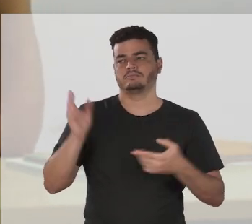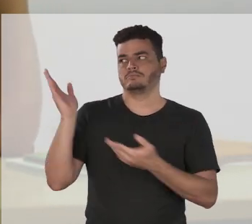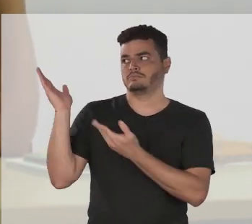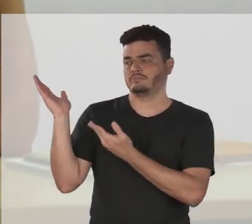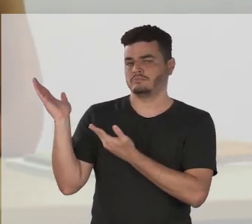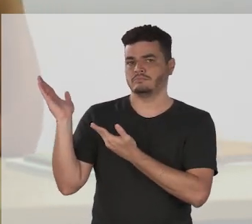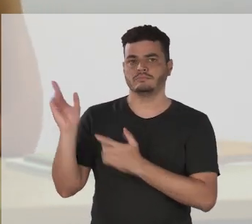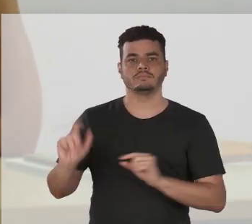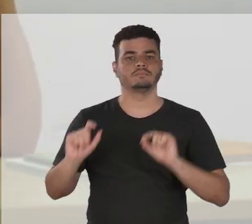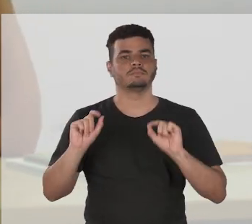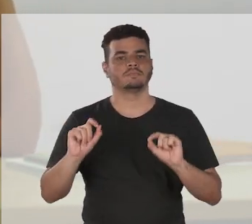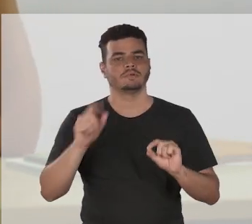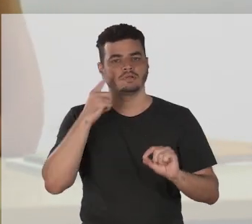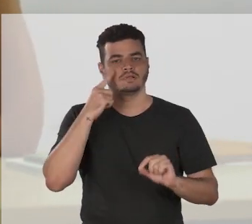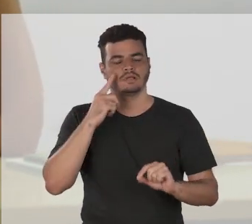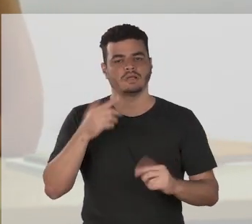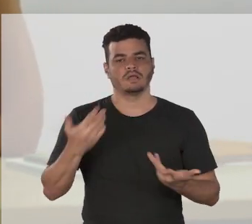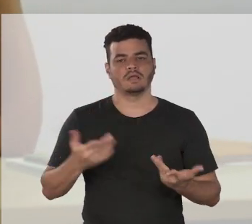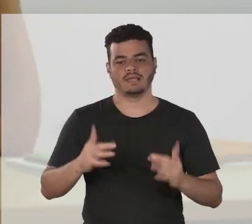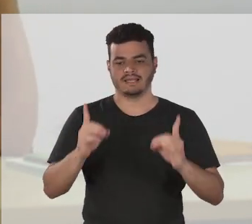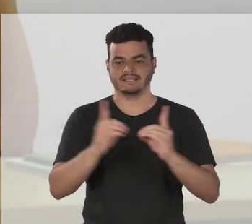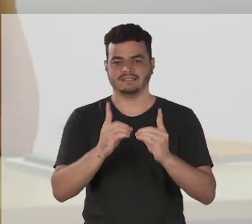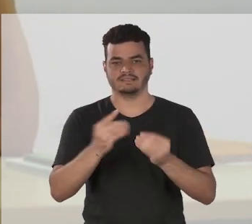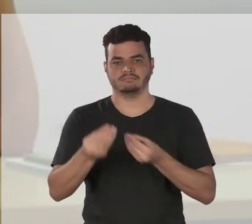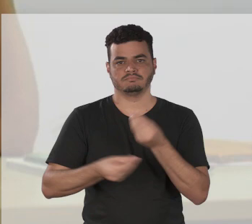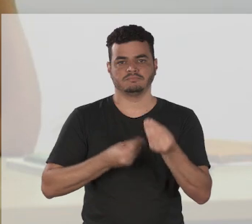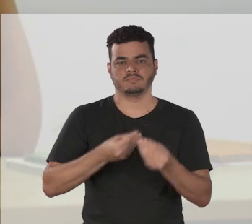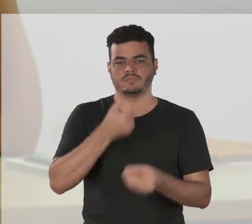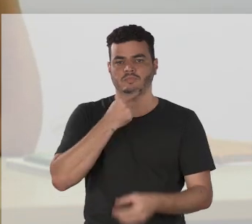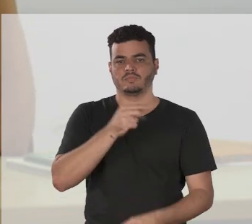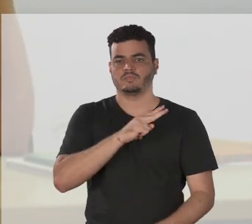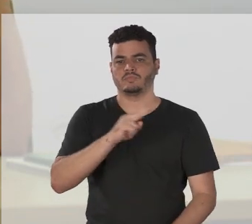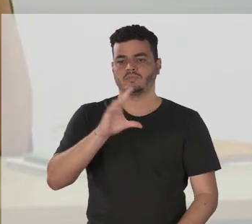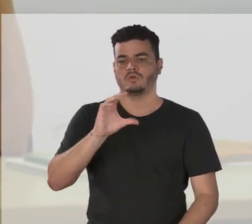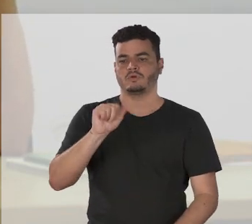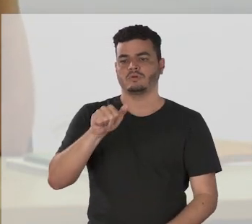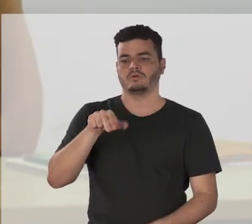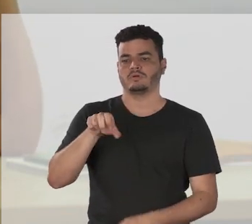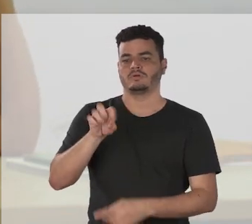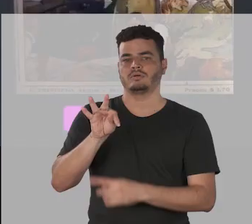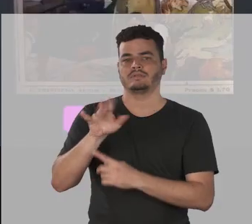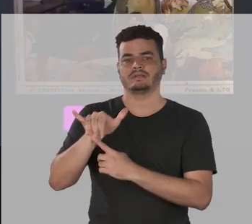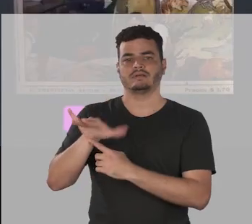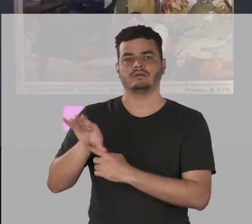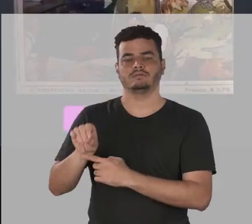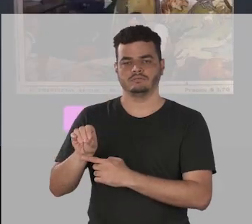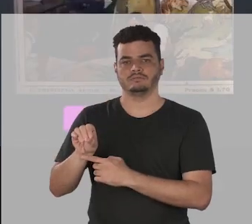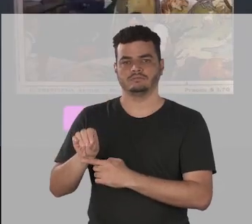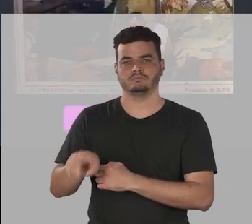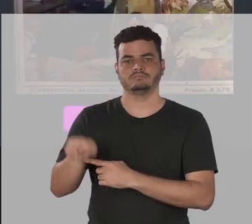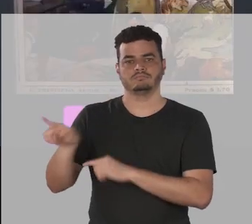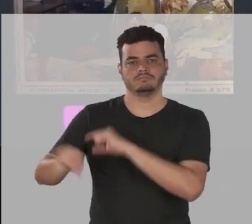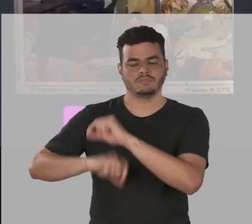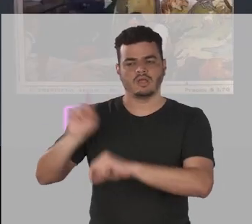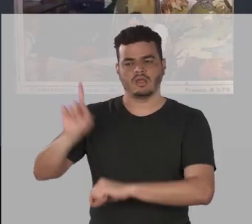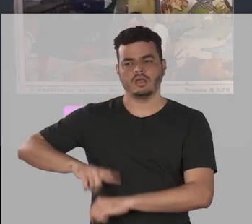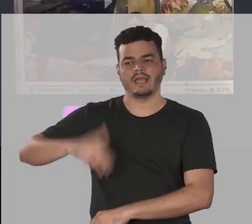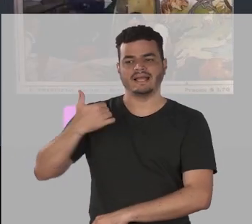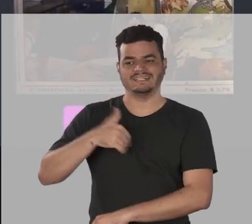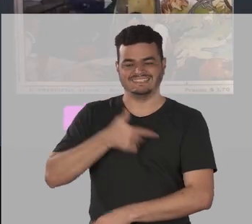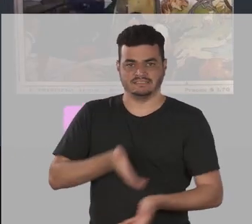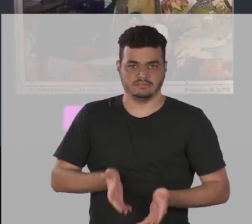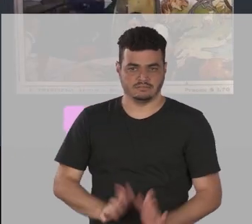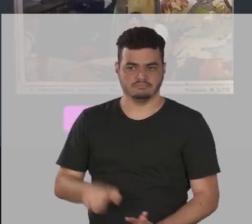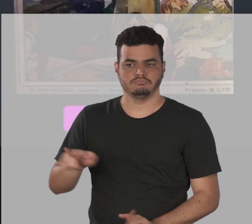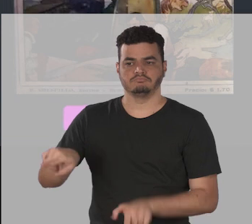Mangocho, que é uma novela didática de Constâncio Seville. Vigil foi o criador de uma revista